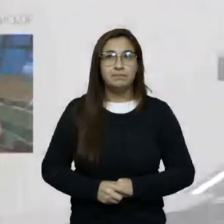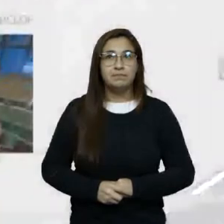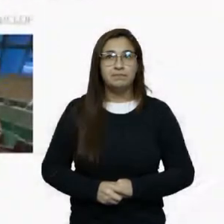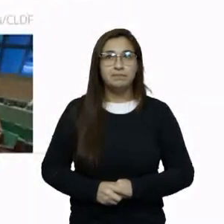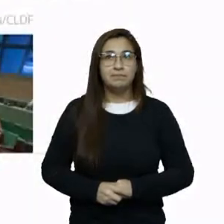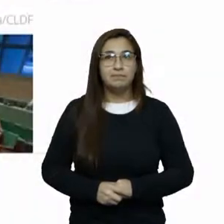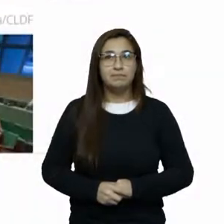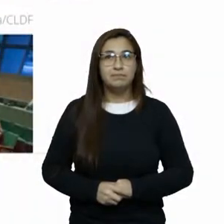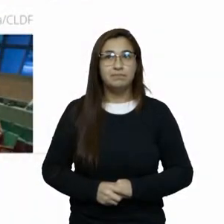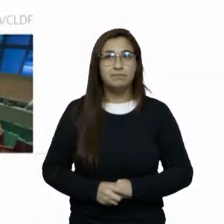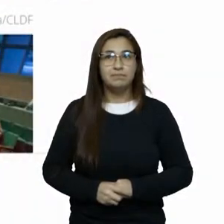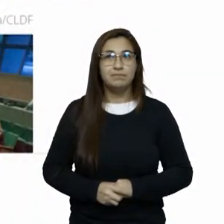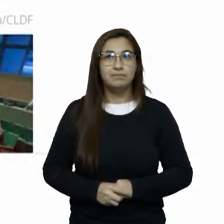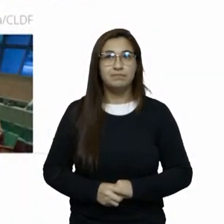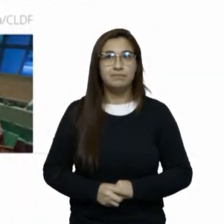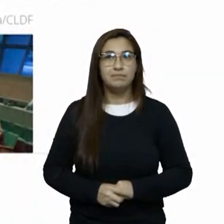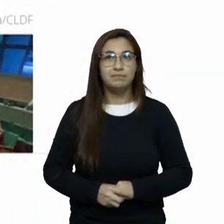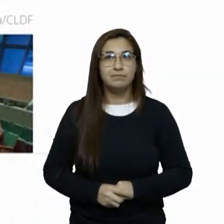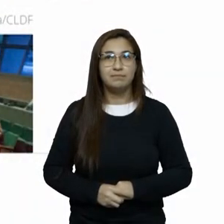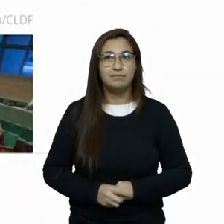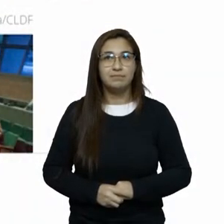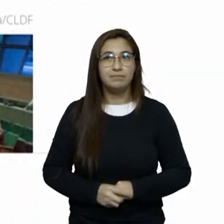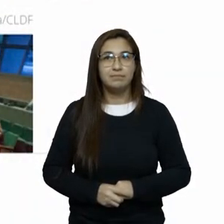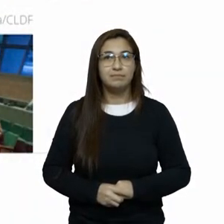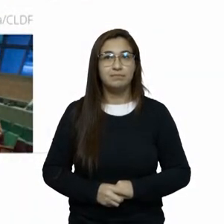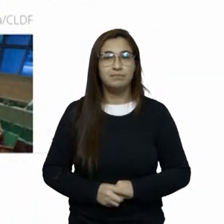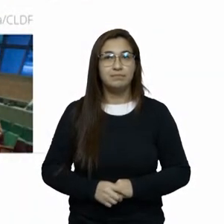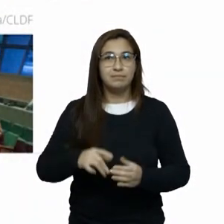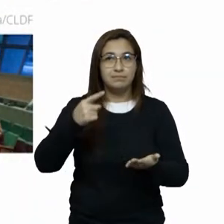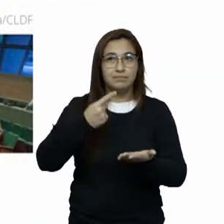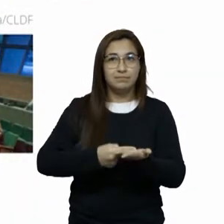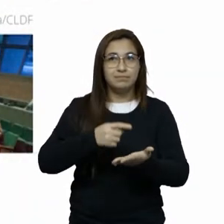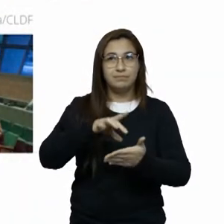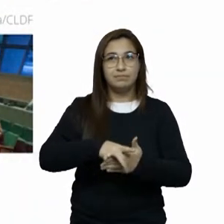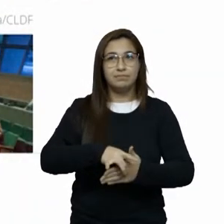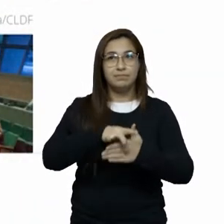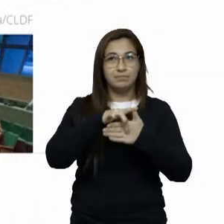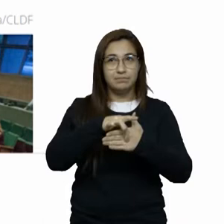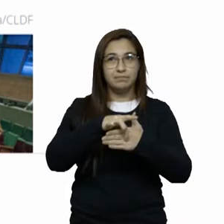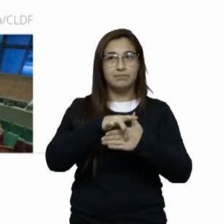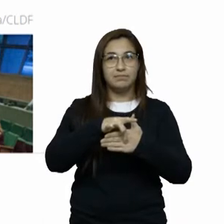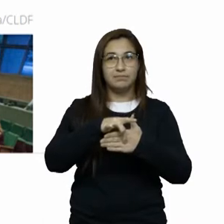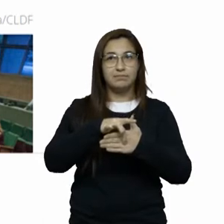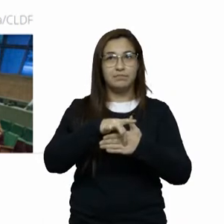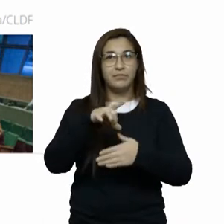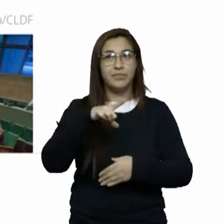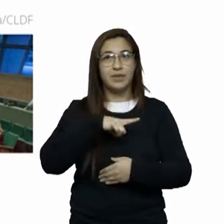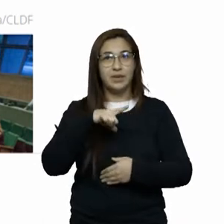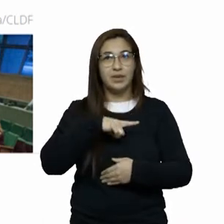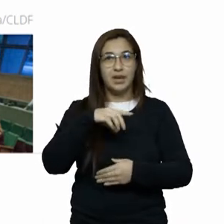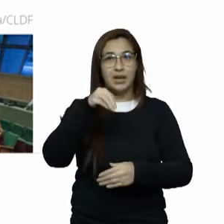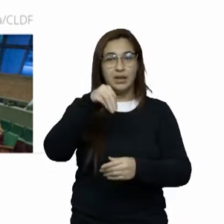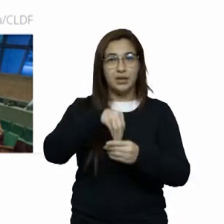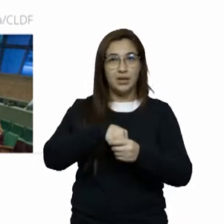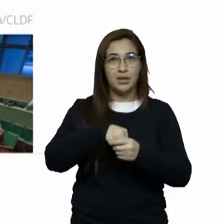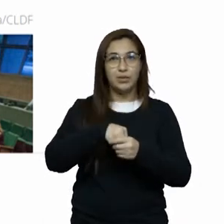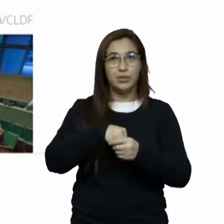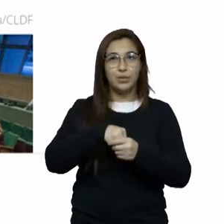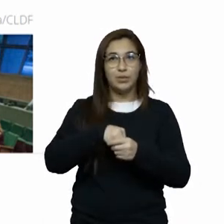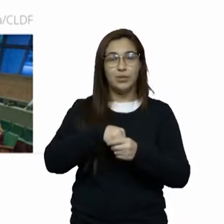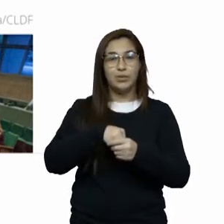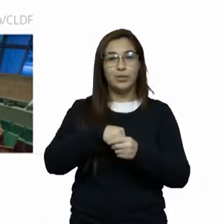chaves telespectadores acordo de líderes existe na Câmara Legislativa do Distrito